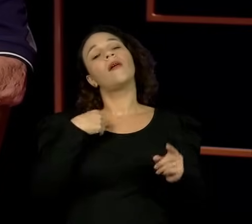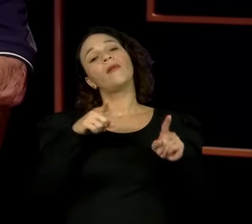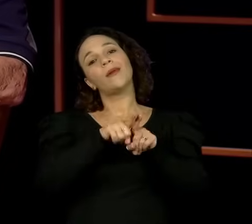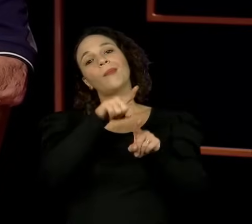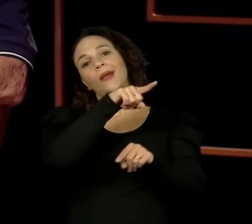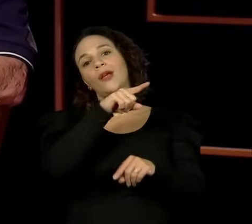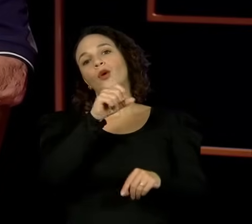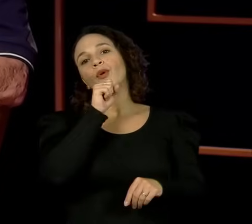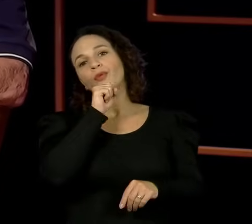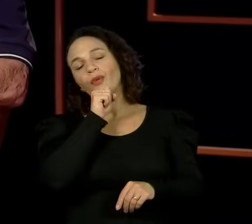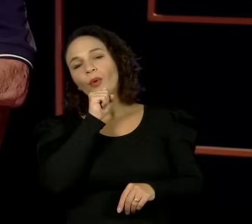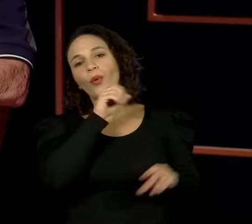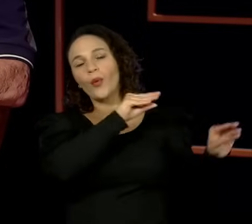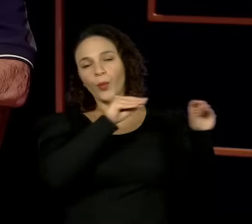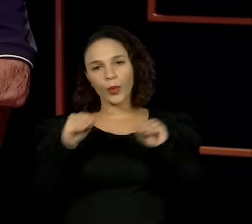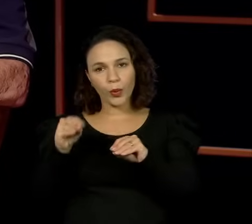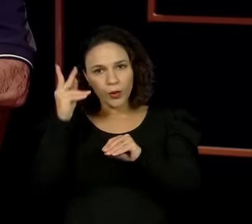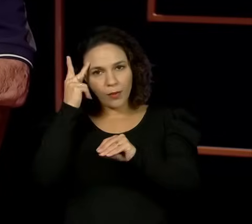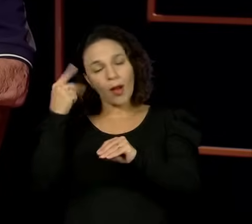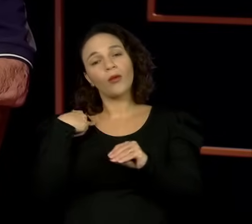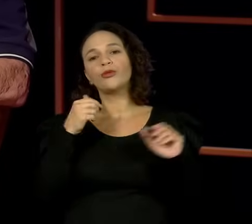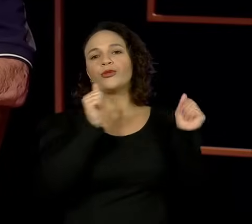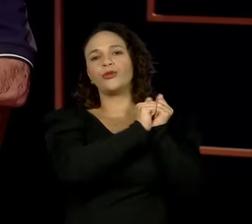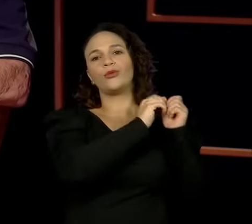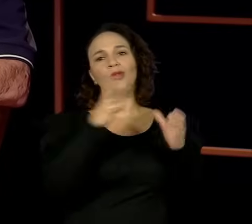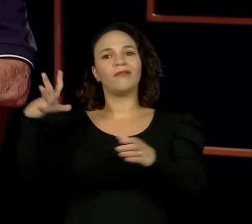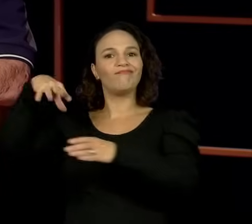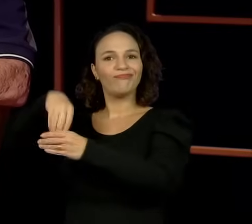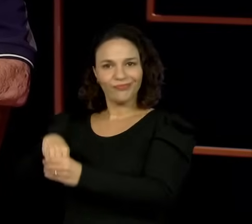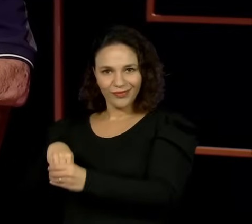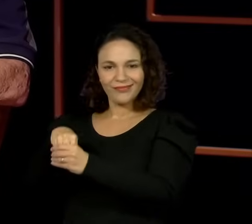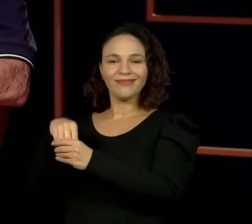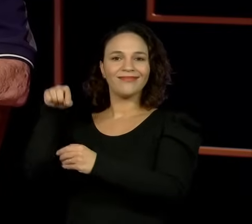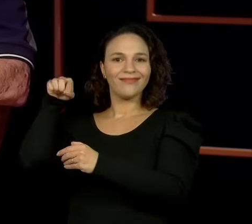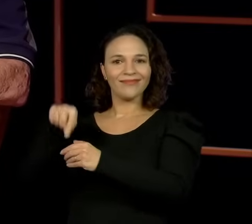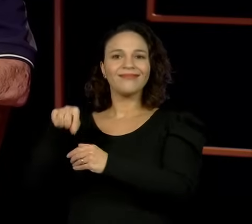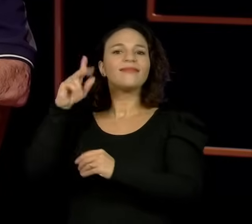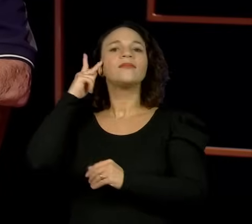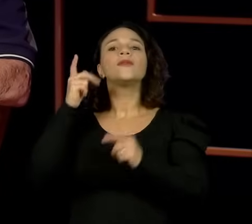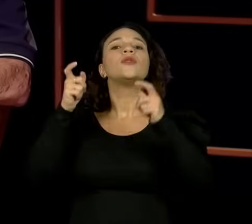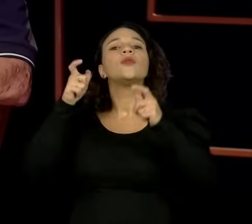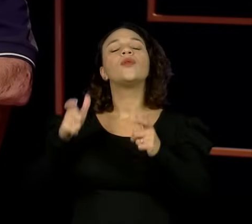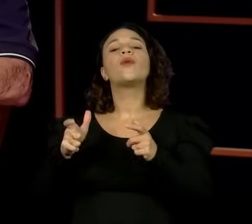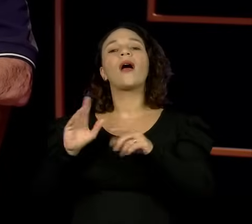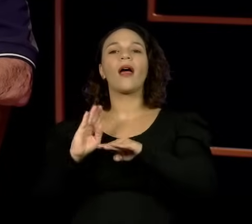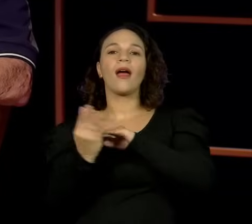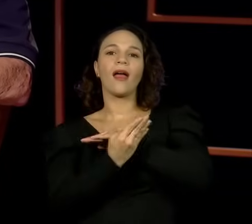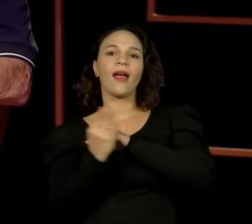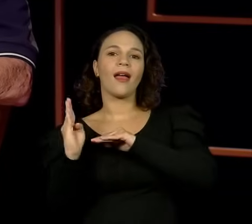Paulo também. E aí moramos todos juntos na Alameda Lorena.